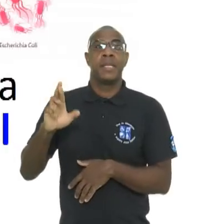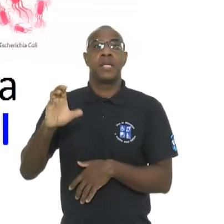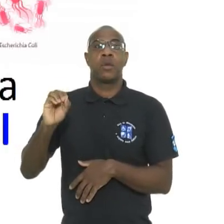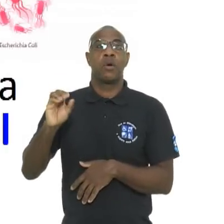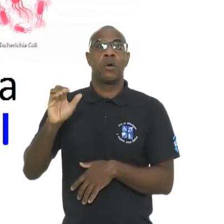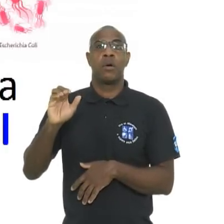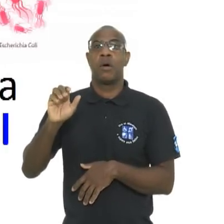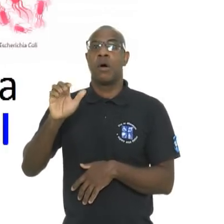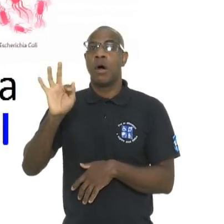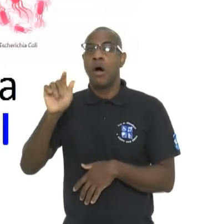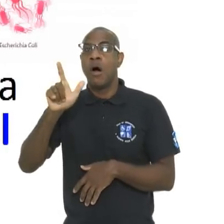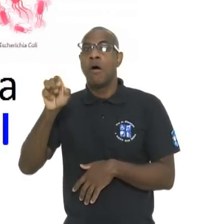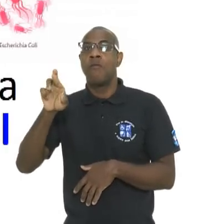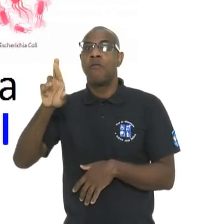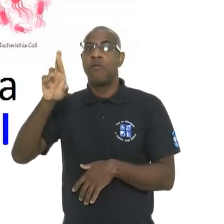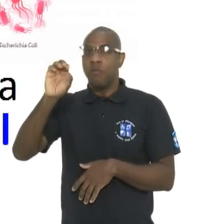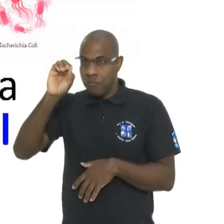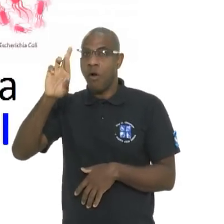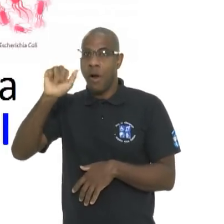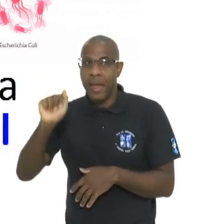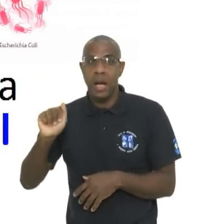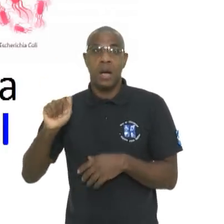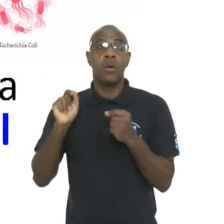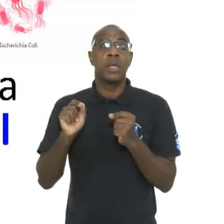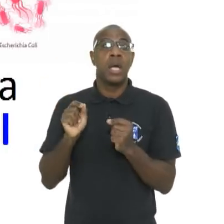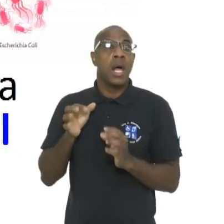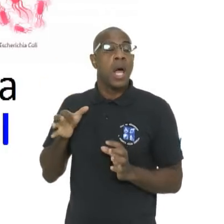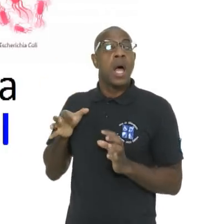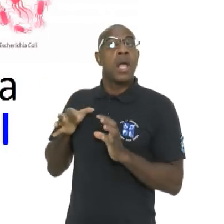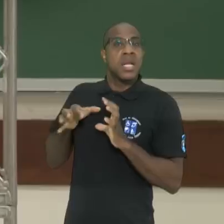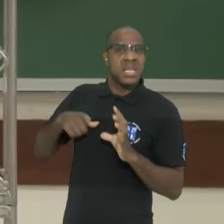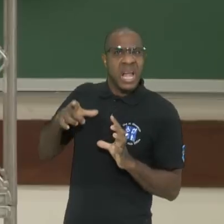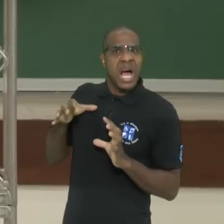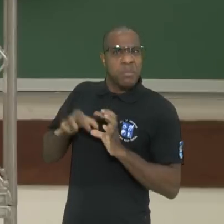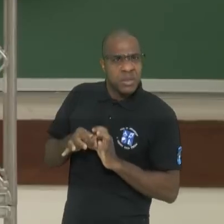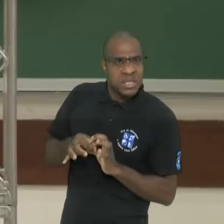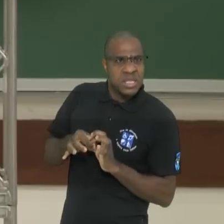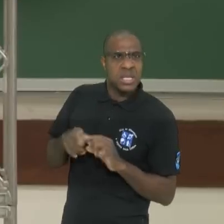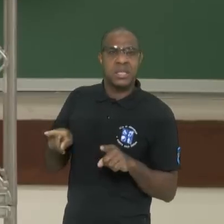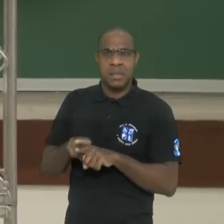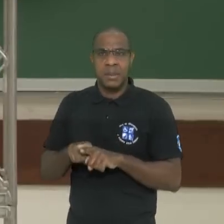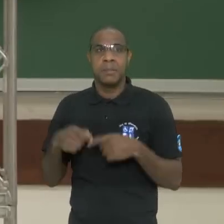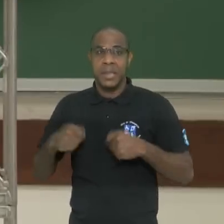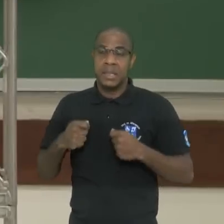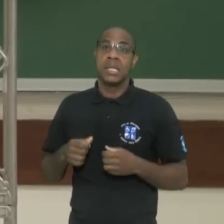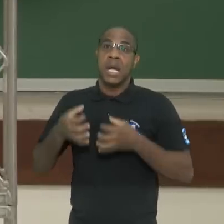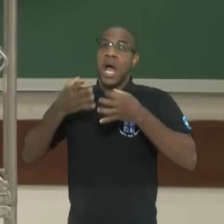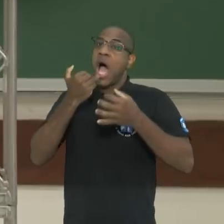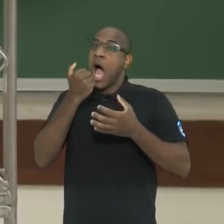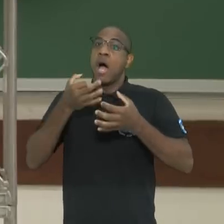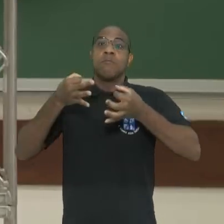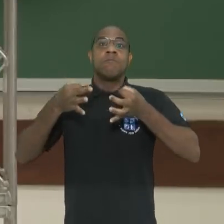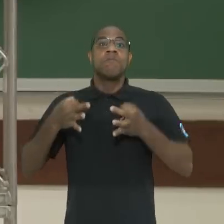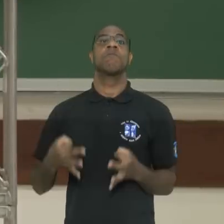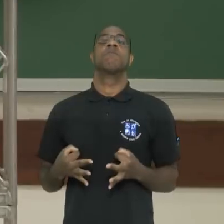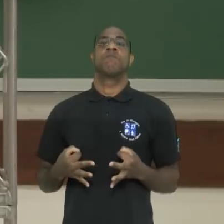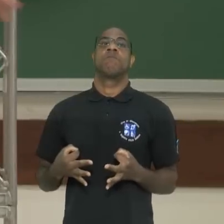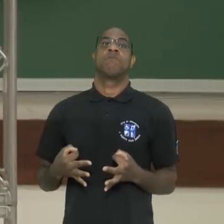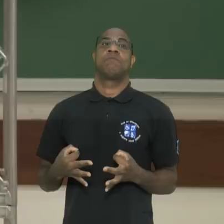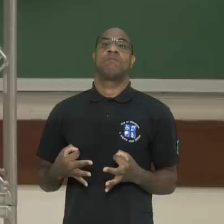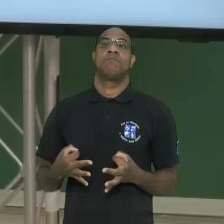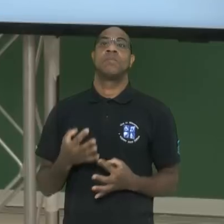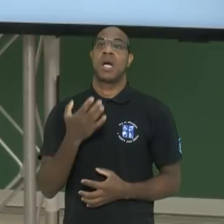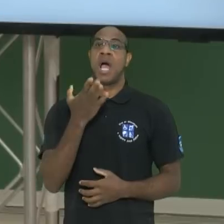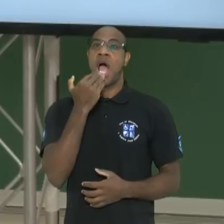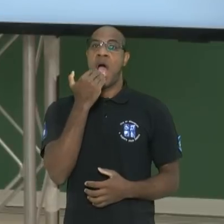intestinal também estar em harmonia com o teu corpo, você precisa se alimentar adequadamente. E isso se faz principalmente